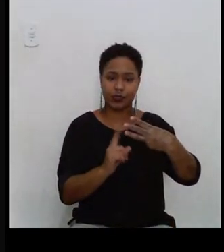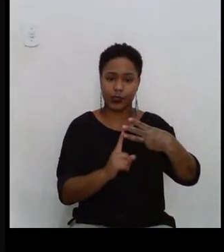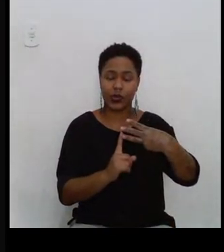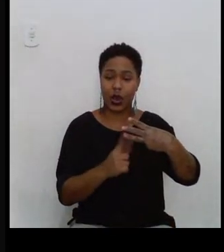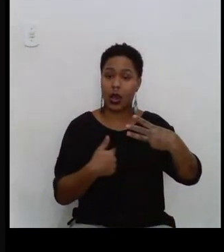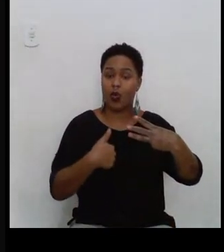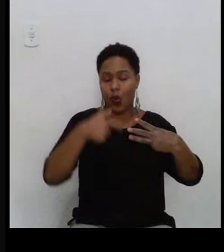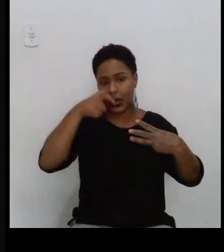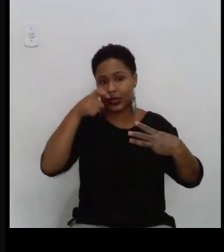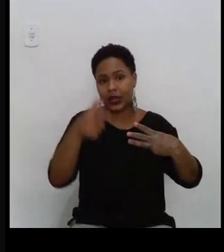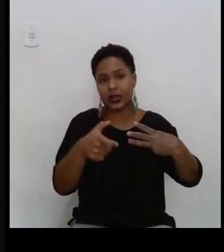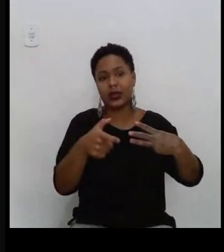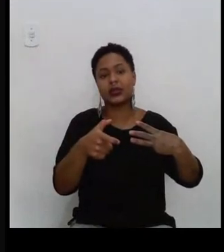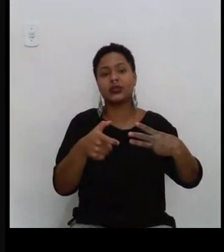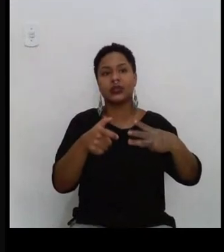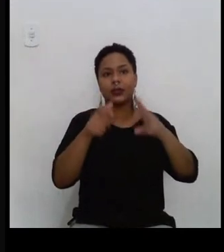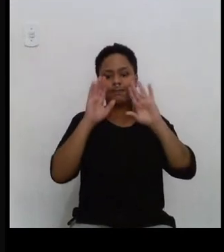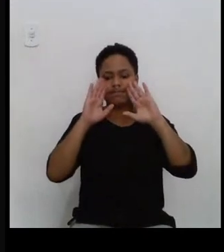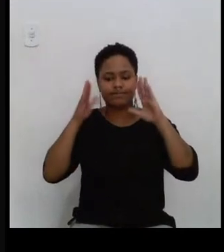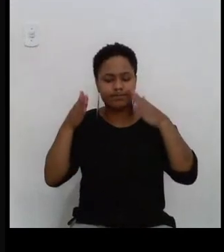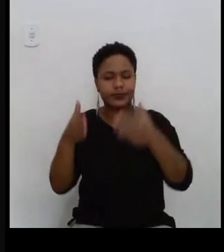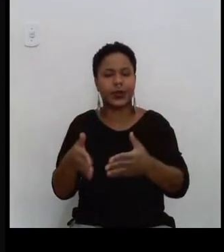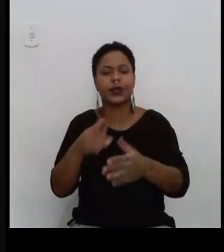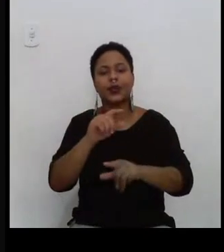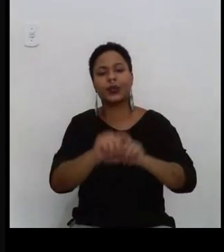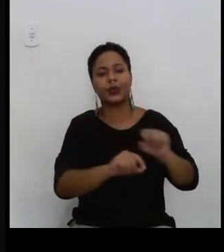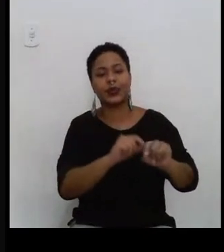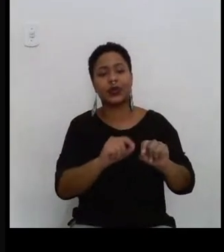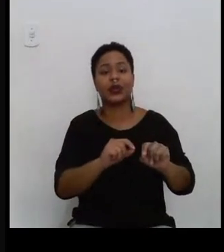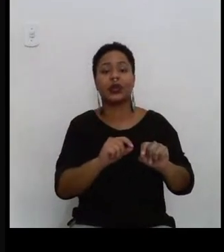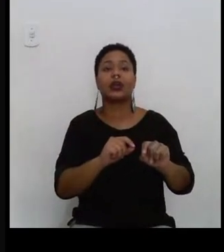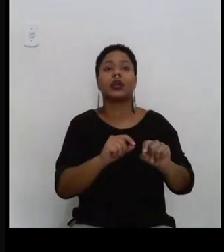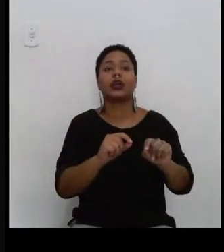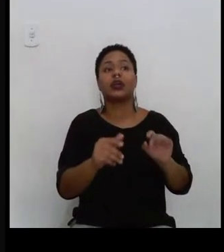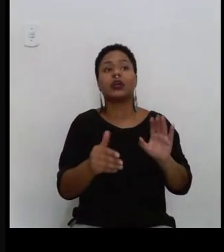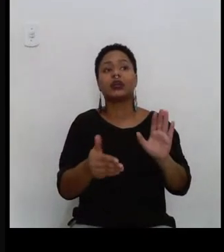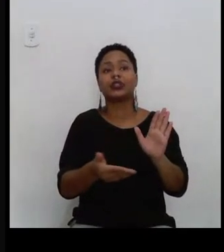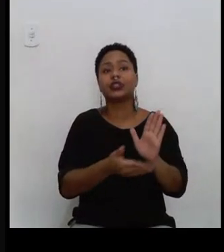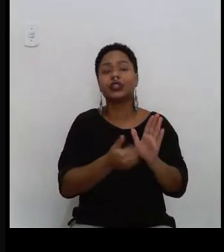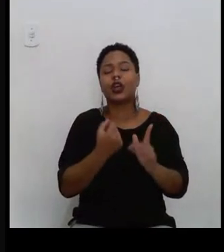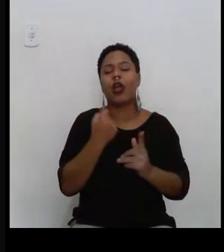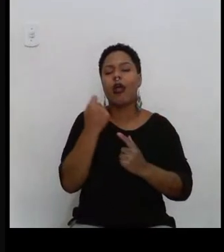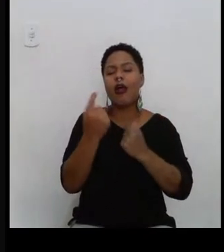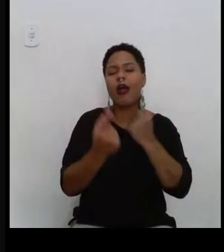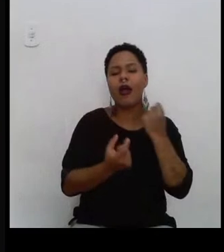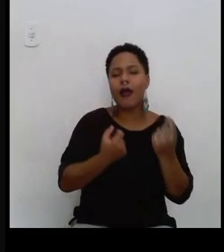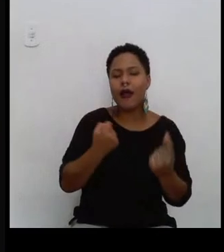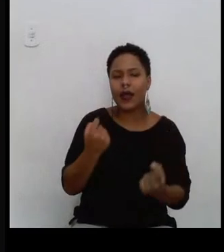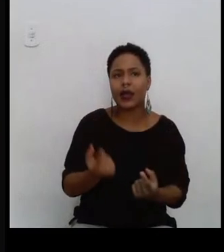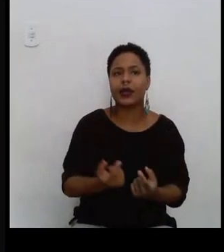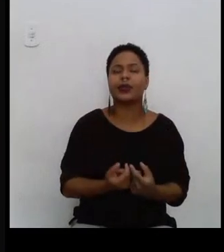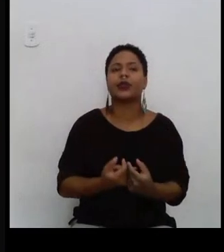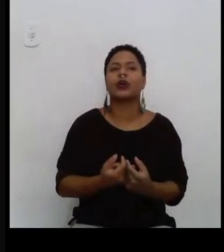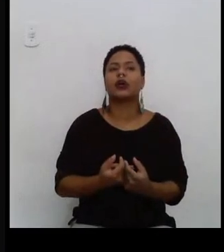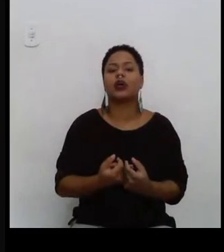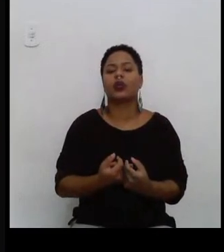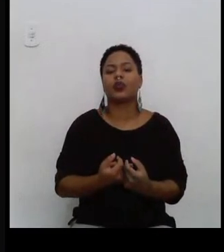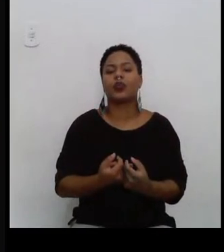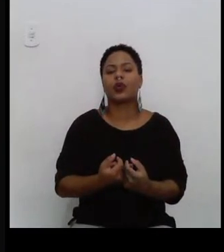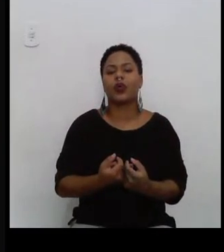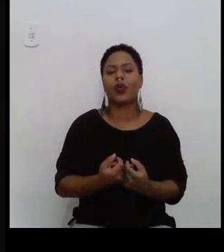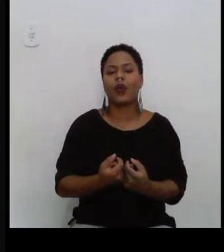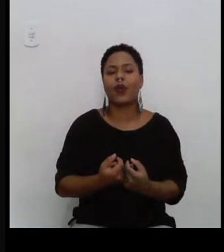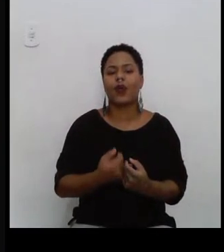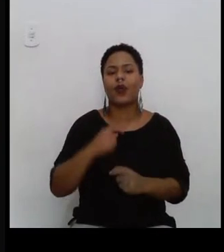sobretudo aluno e desativando serto rio qual era esse sistema único Memorial que foram